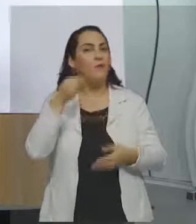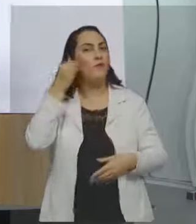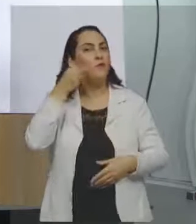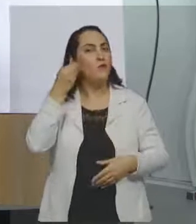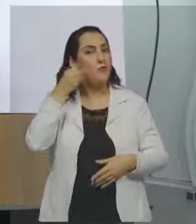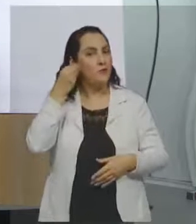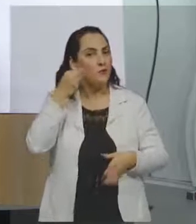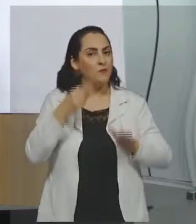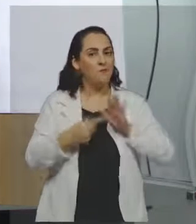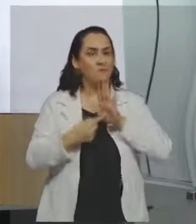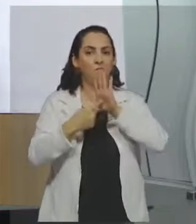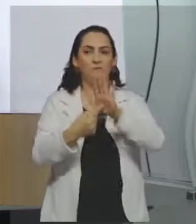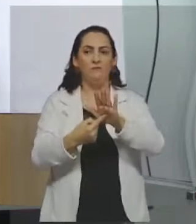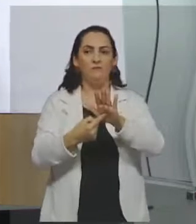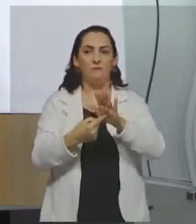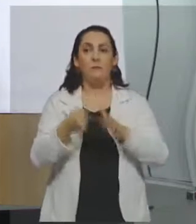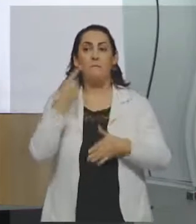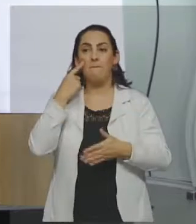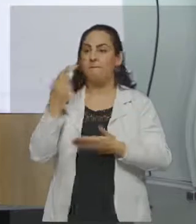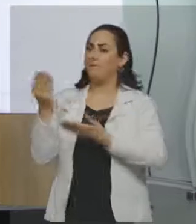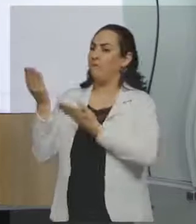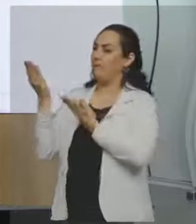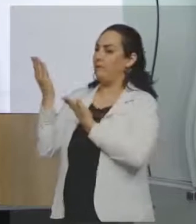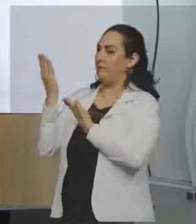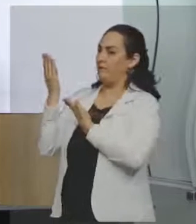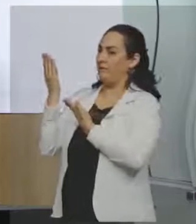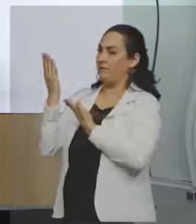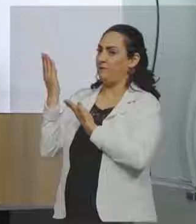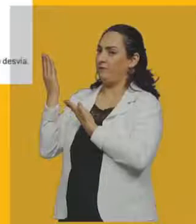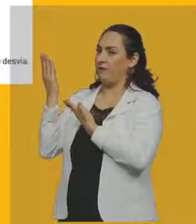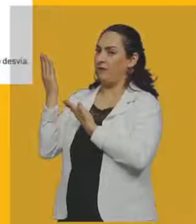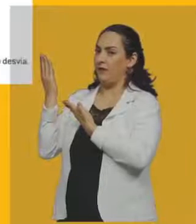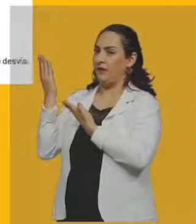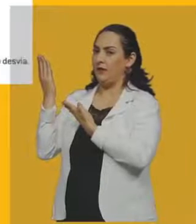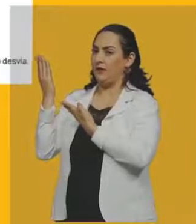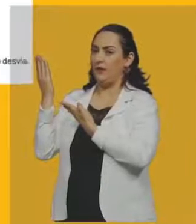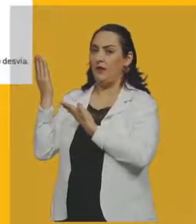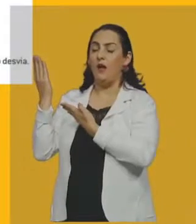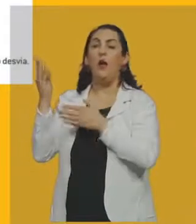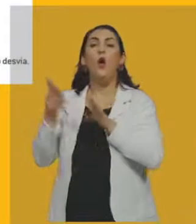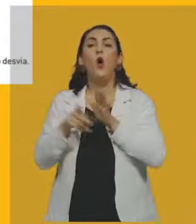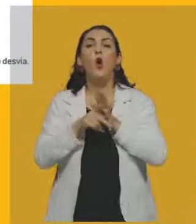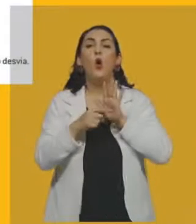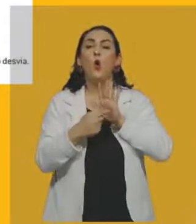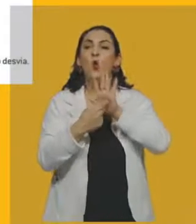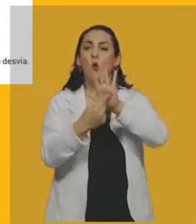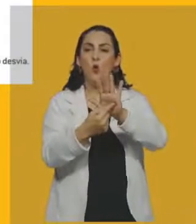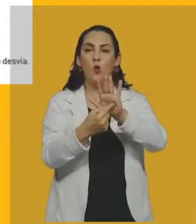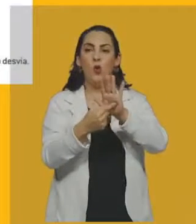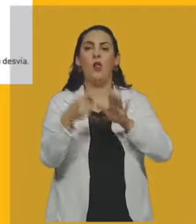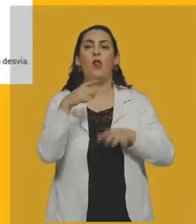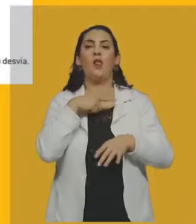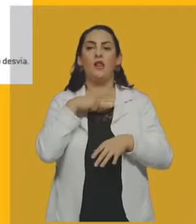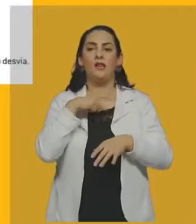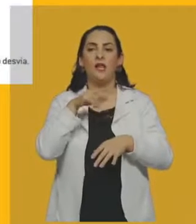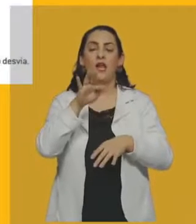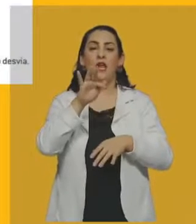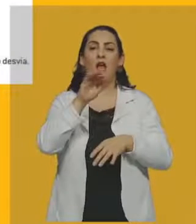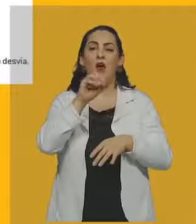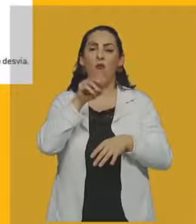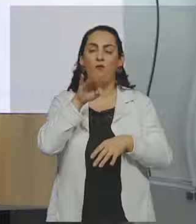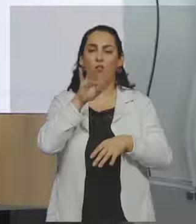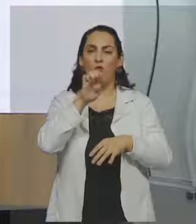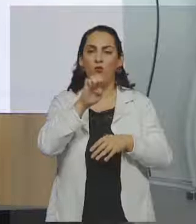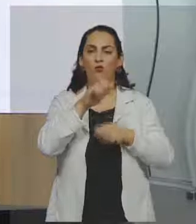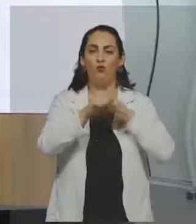Bom, aqui nós temos o experimento. Então vamos comigo? Então aqui eu tenho a fonte de partícula alfa, ou seja, a fonte onde